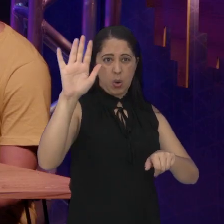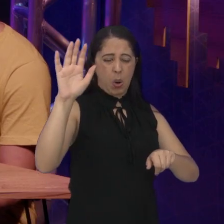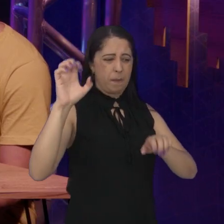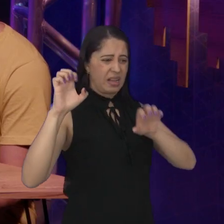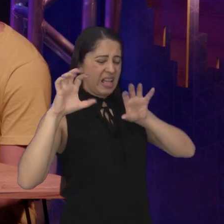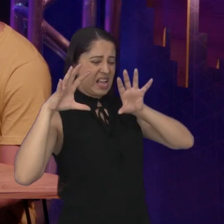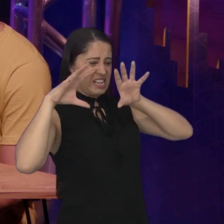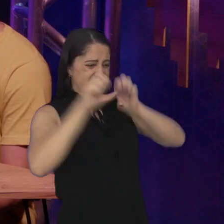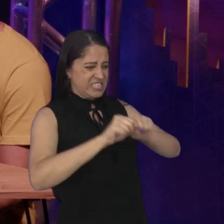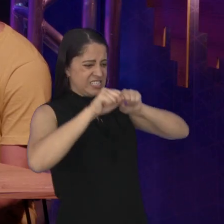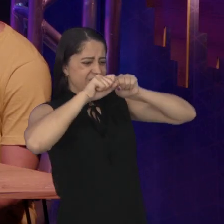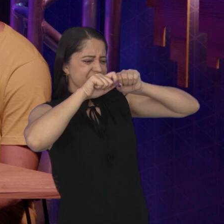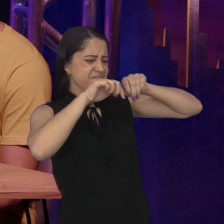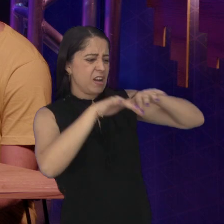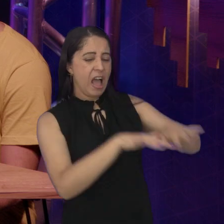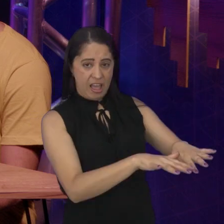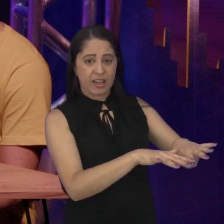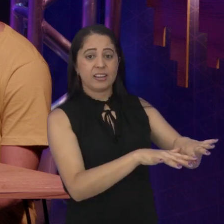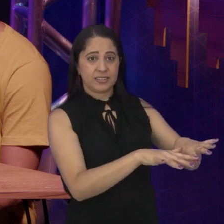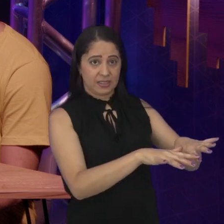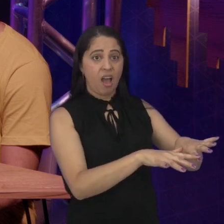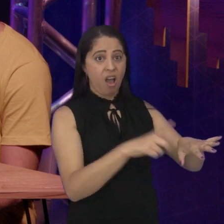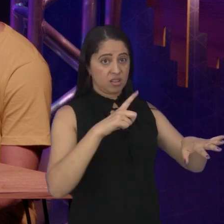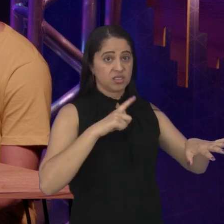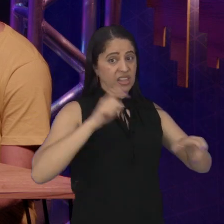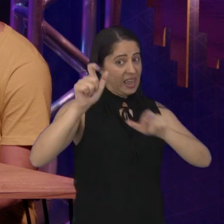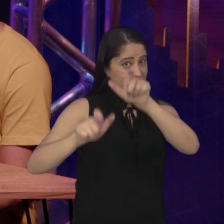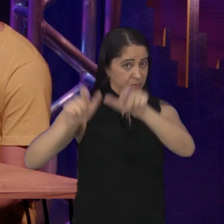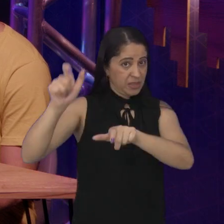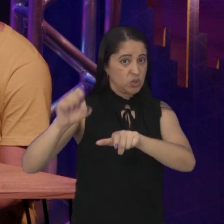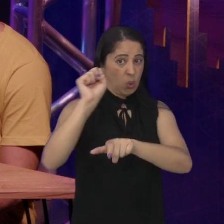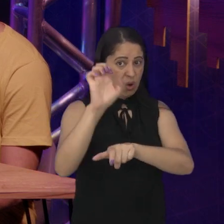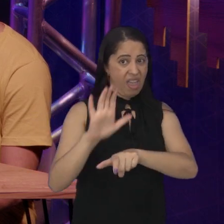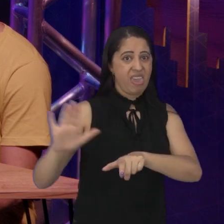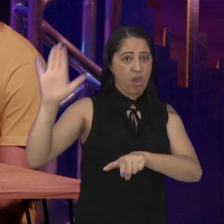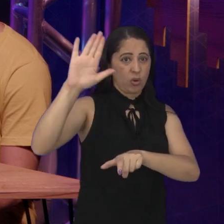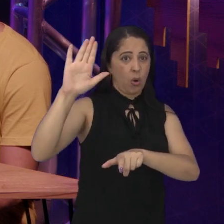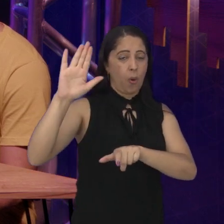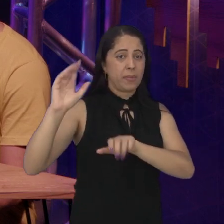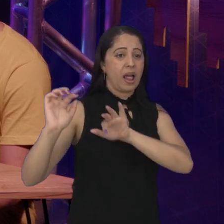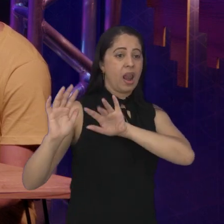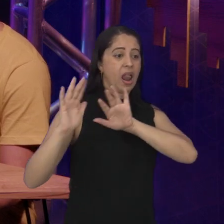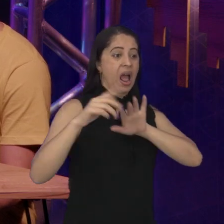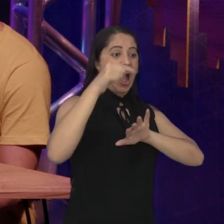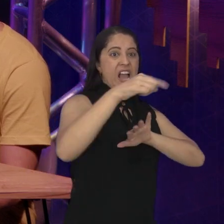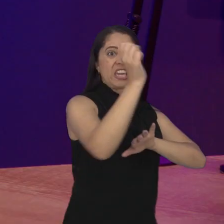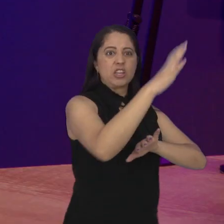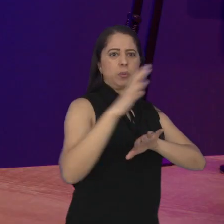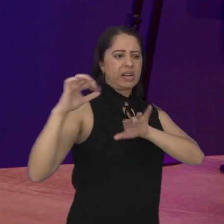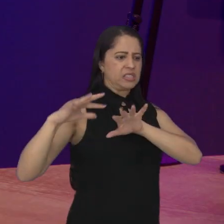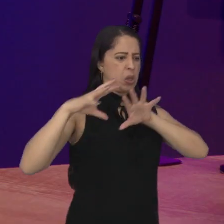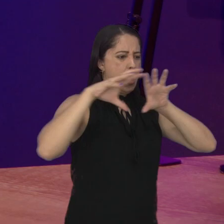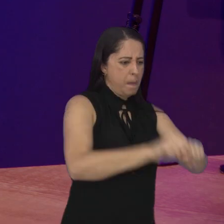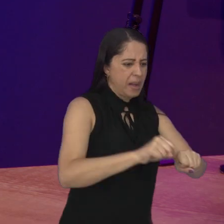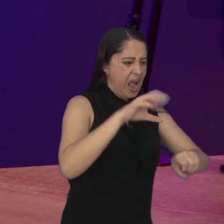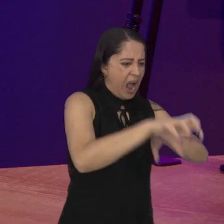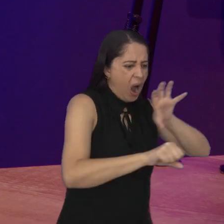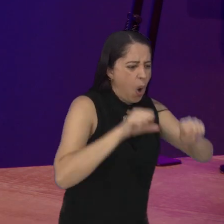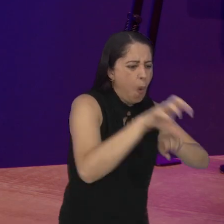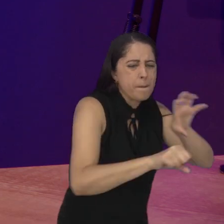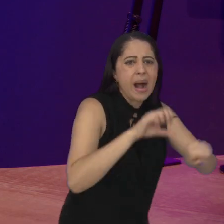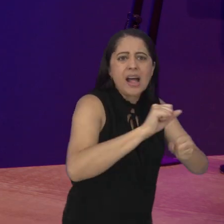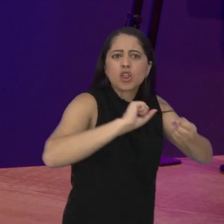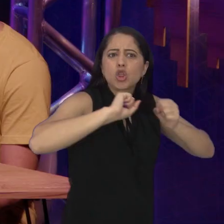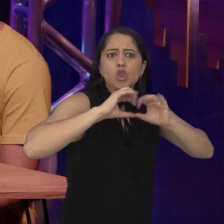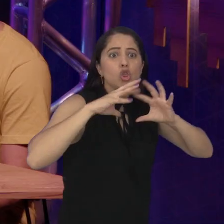Exatamente. E então as pessoas, né, a gente teve os europeus que chegaram no Brasil, pegaram basicamente tudo que eles podiam